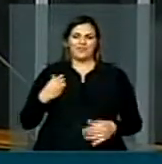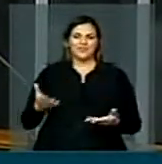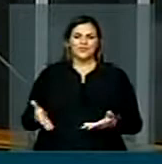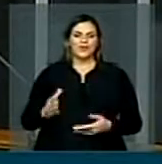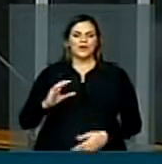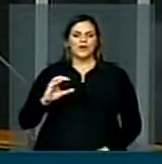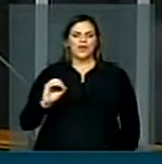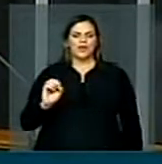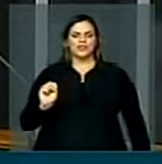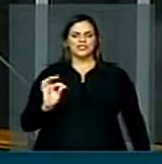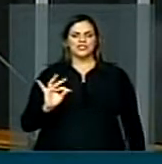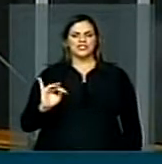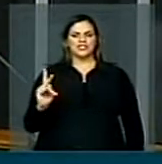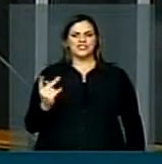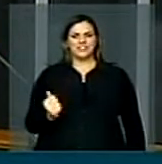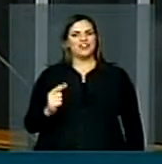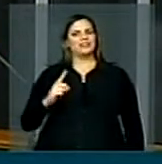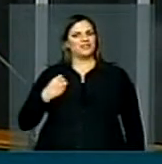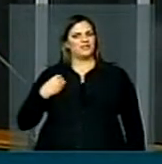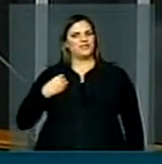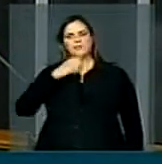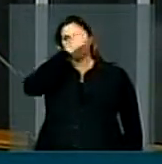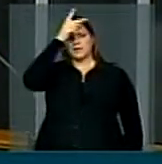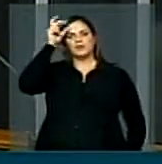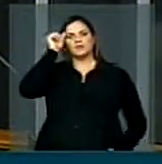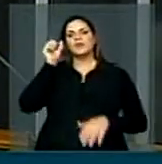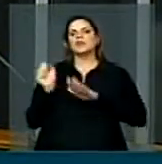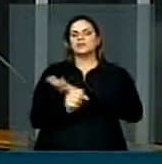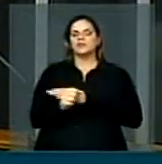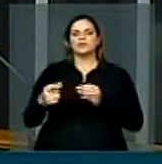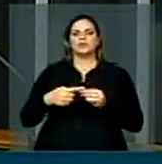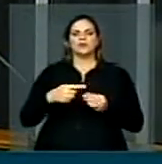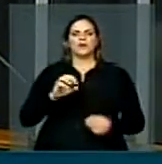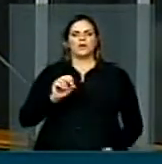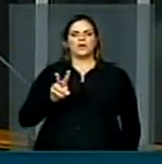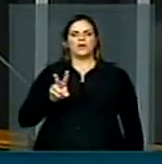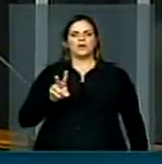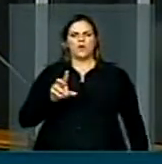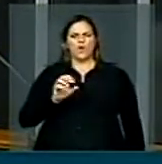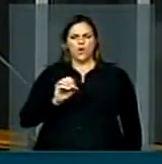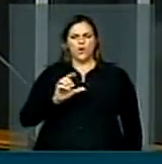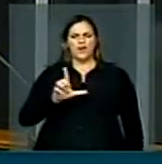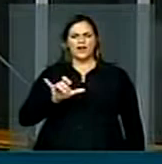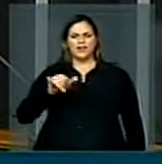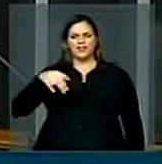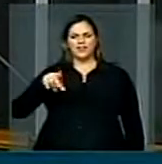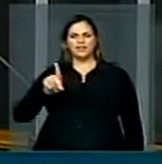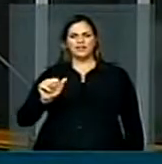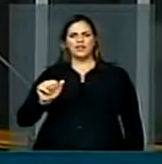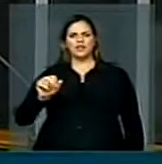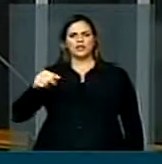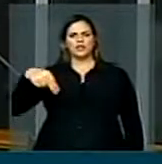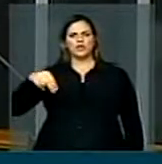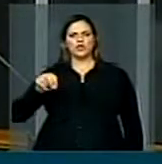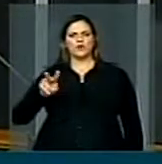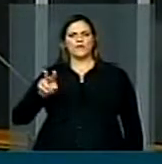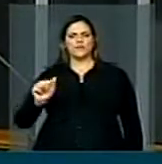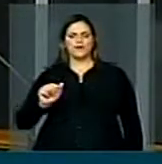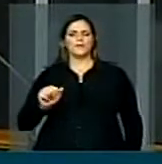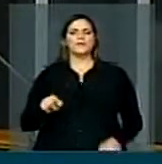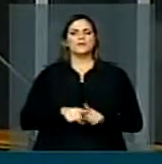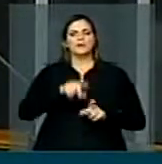companheiro Costinha, que também lá estava presente, que é prefeito eleito do município de Olinda Nova, além do prefeito